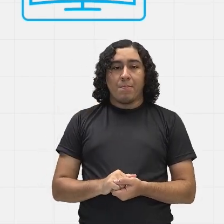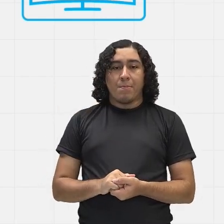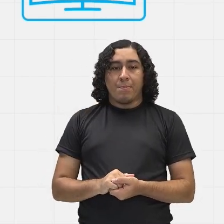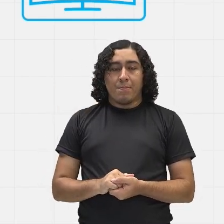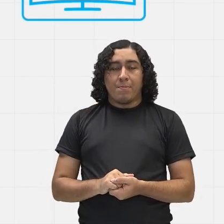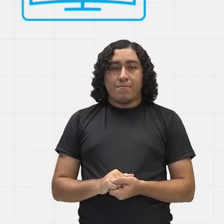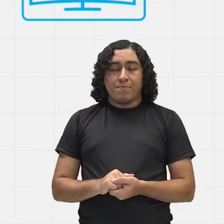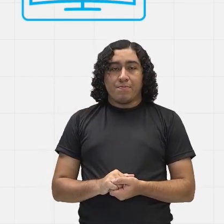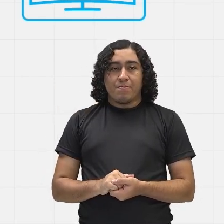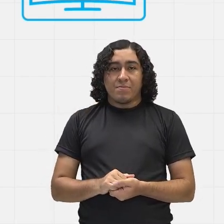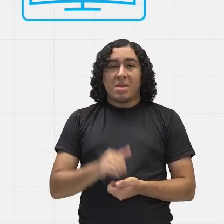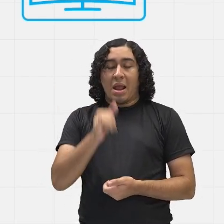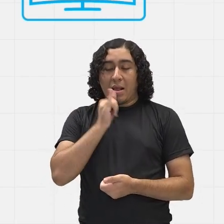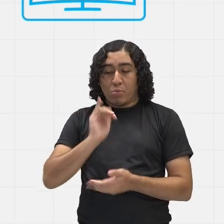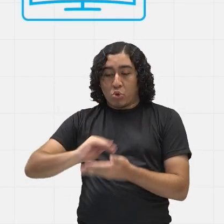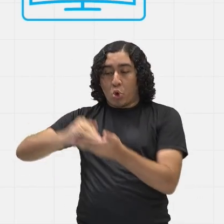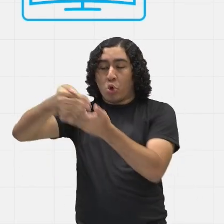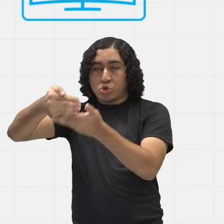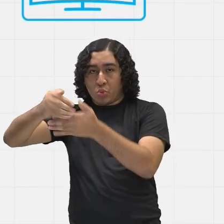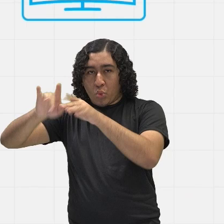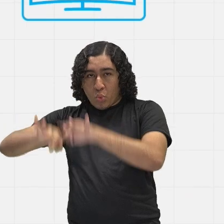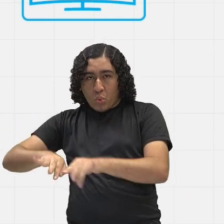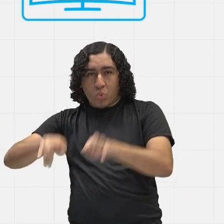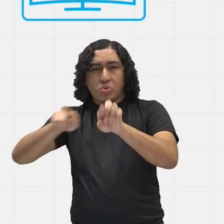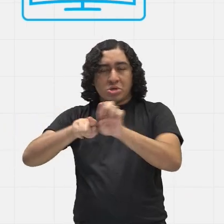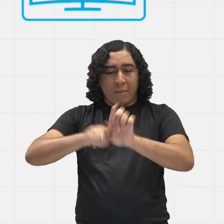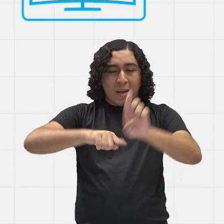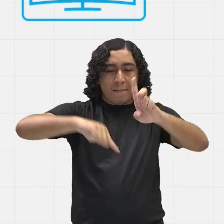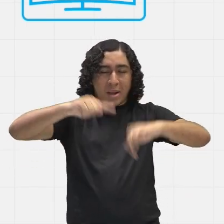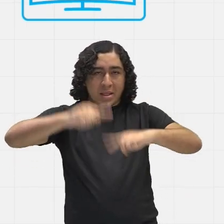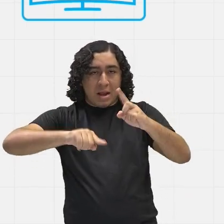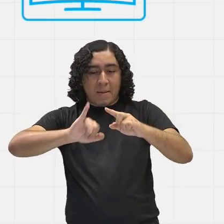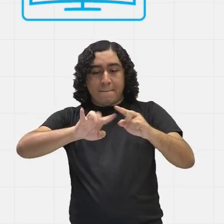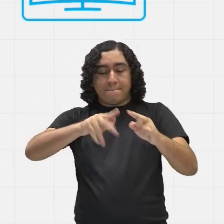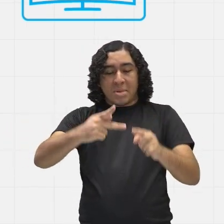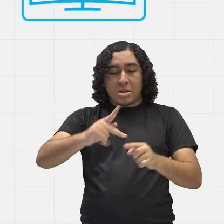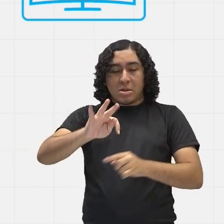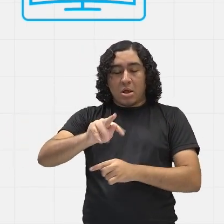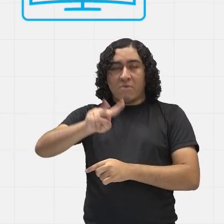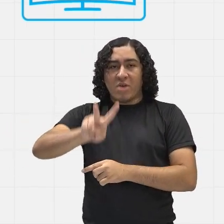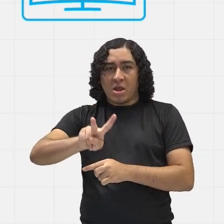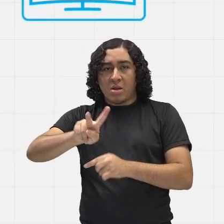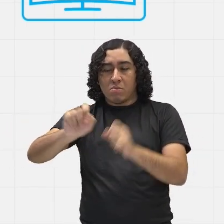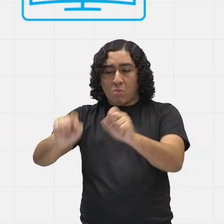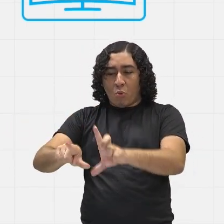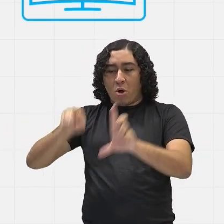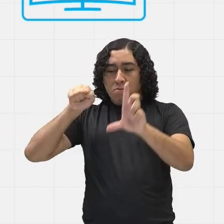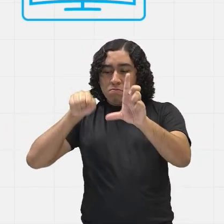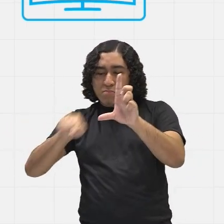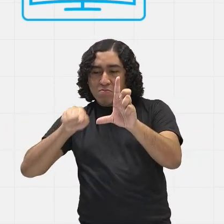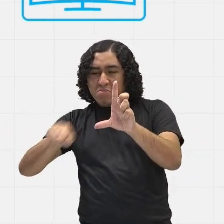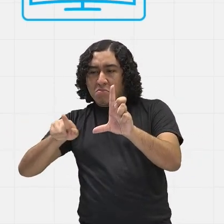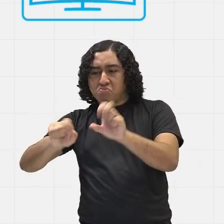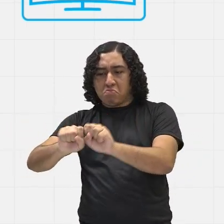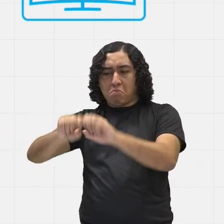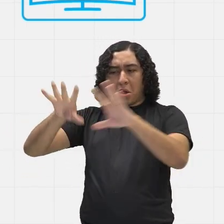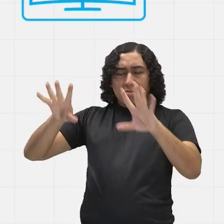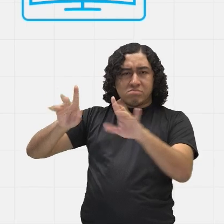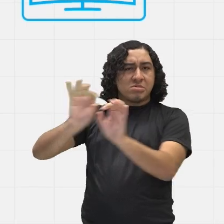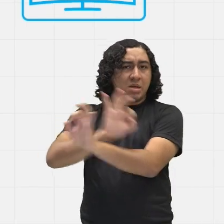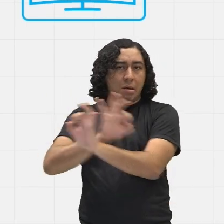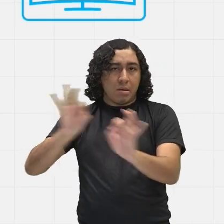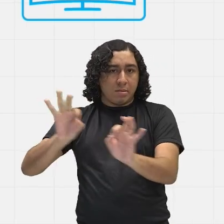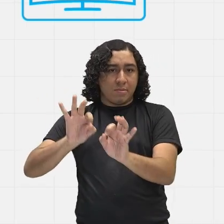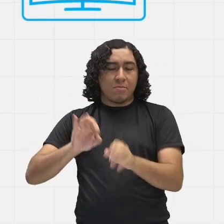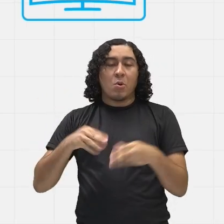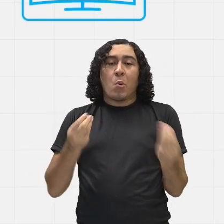CPU, notebook e netbox ou box IPTV que não liga. Quais são as possíveis soluções? Vamos ver o próximo slide.